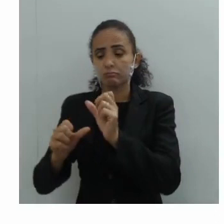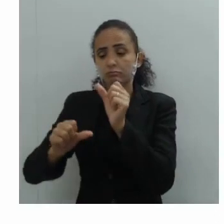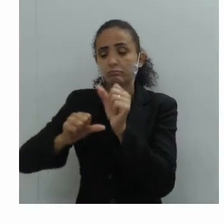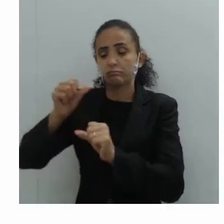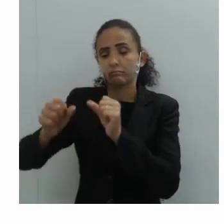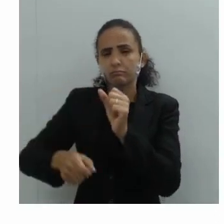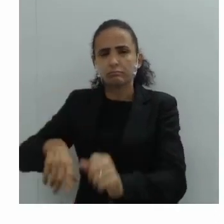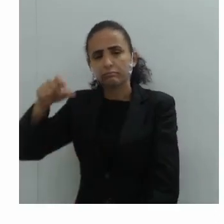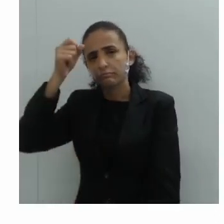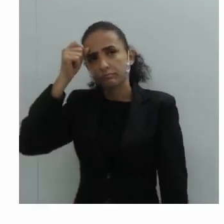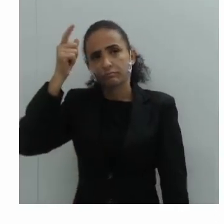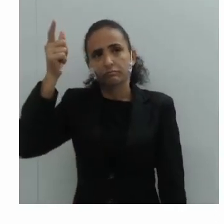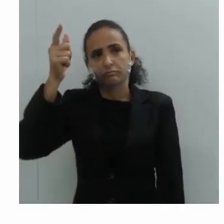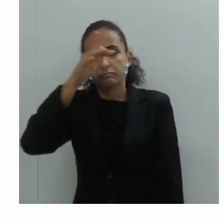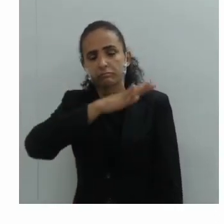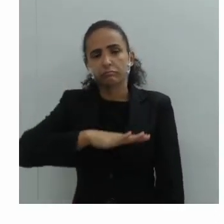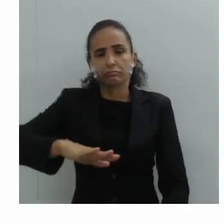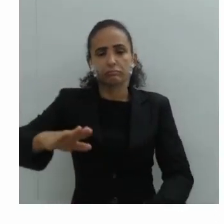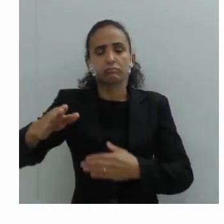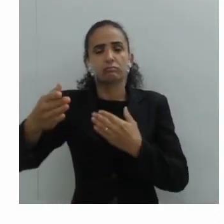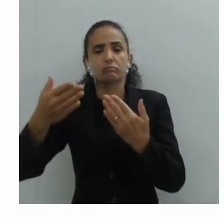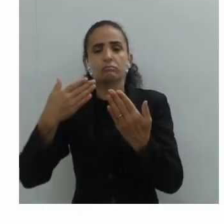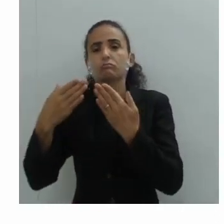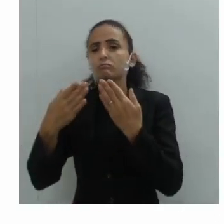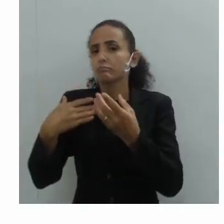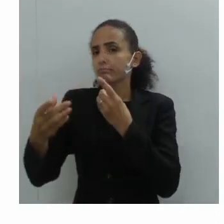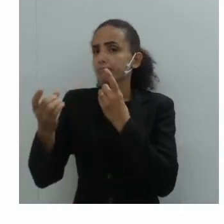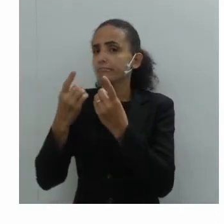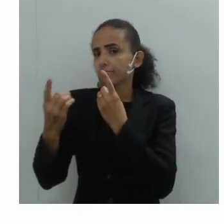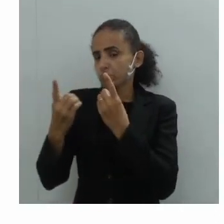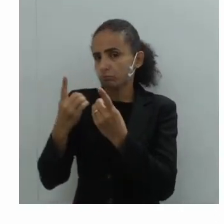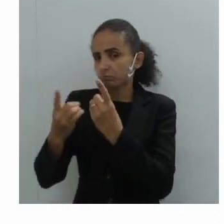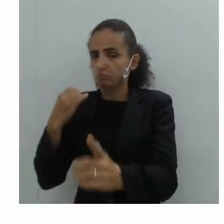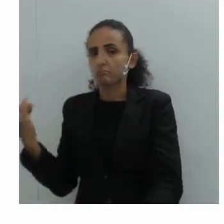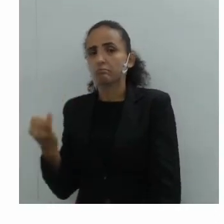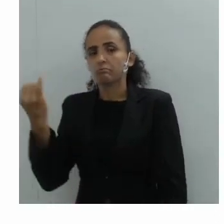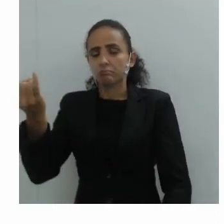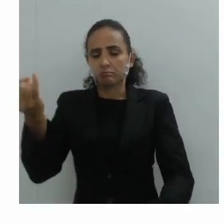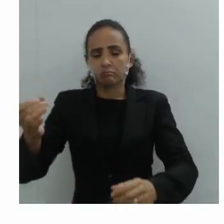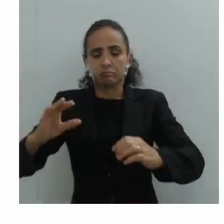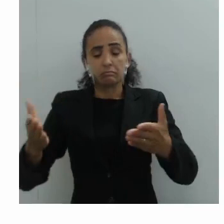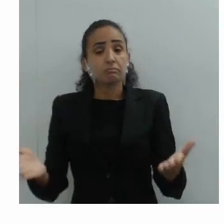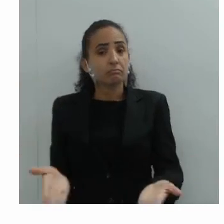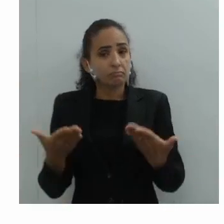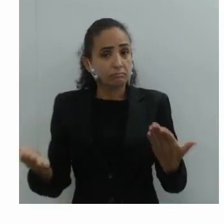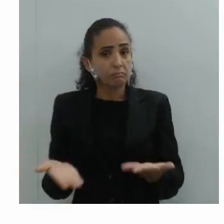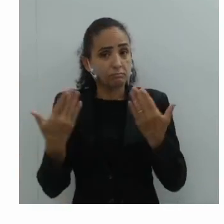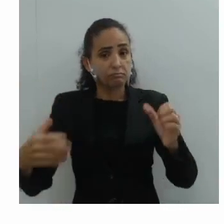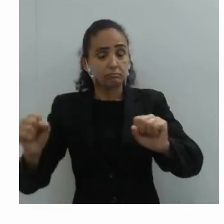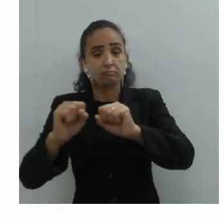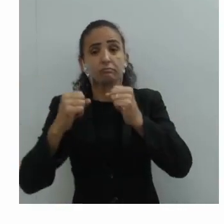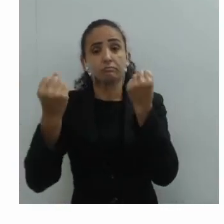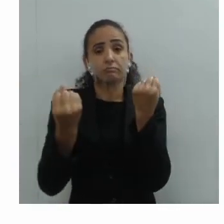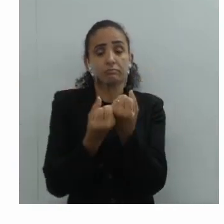de ideias, das discussões e do diálogo encoraja a sociedade à mudança. Além disso,